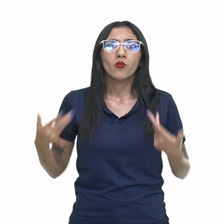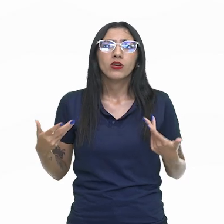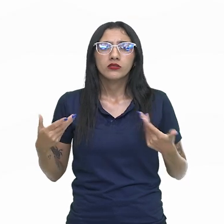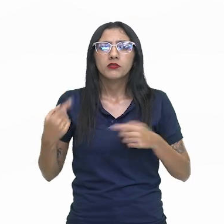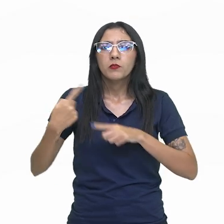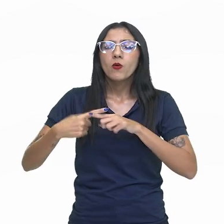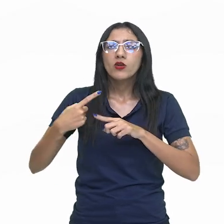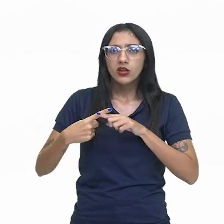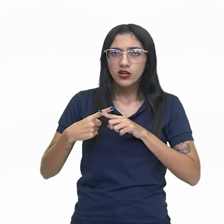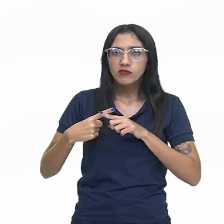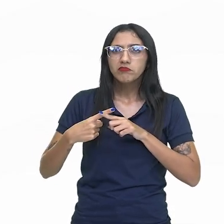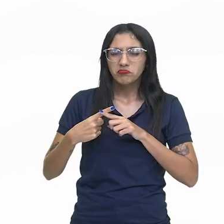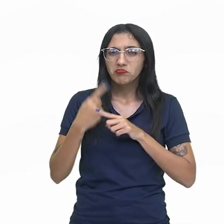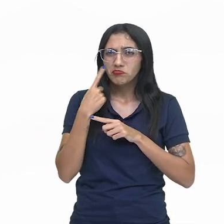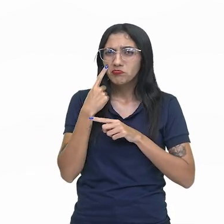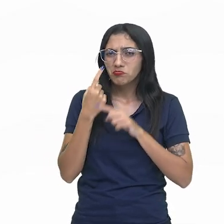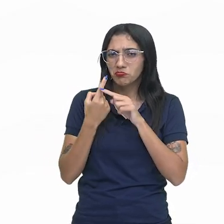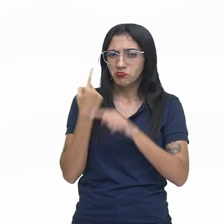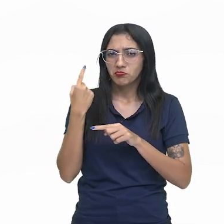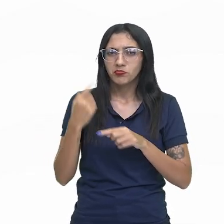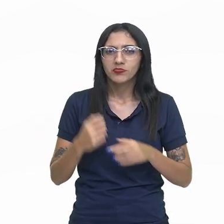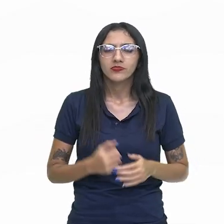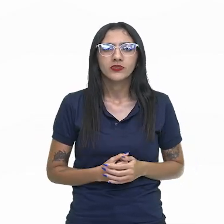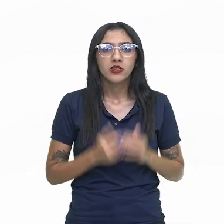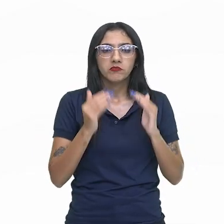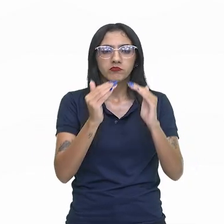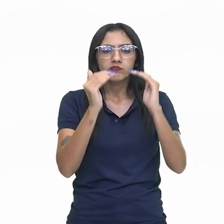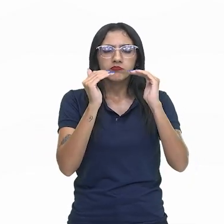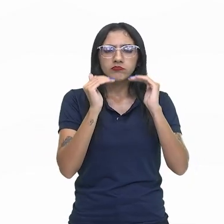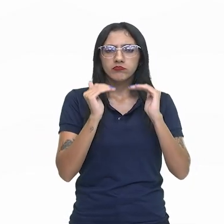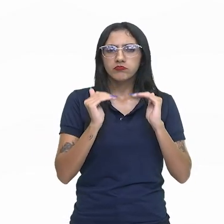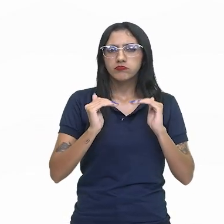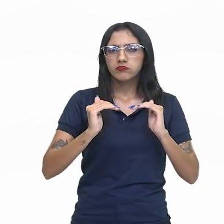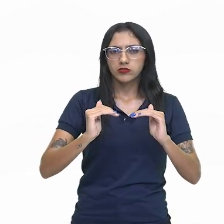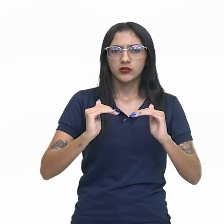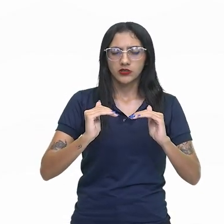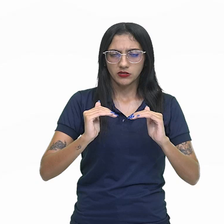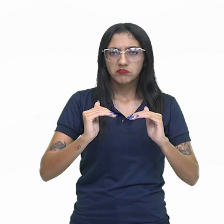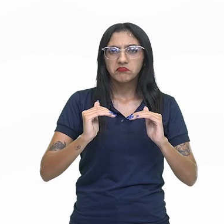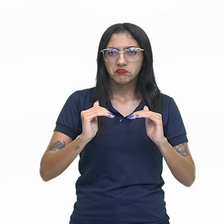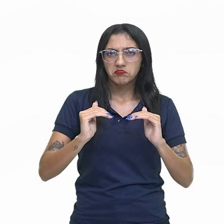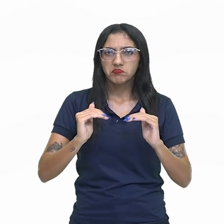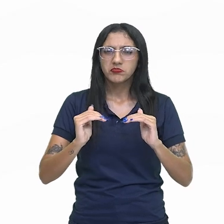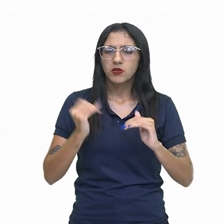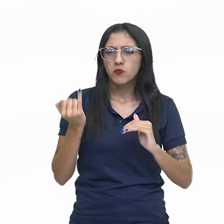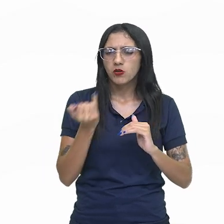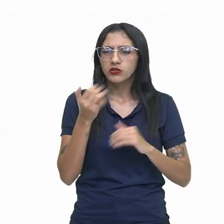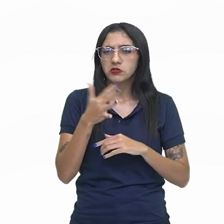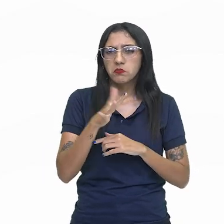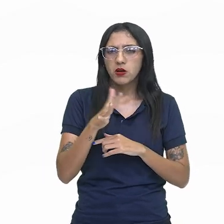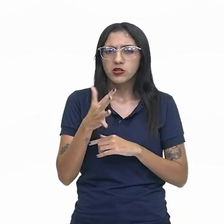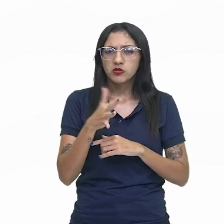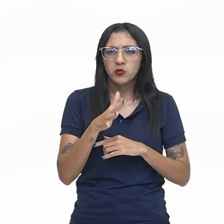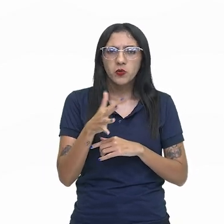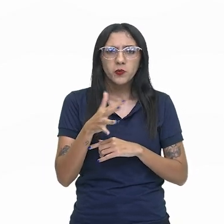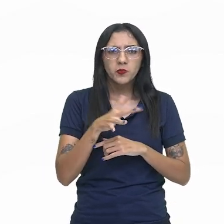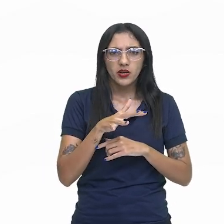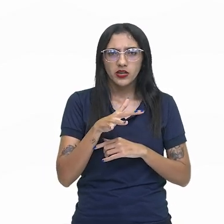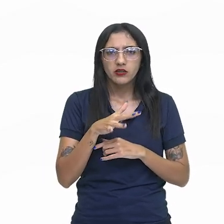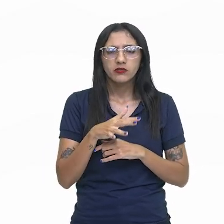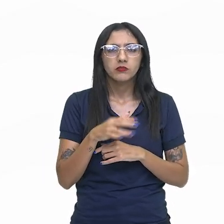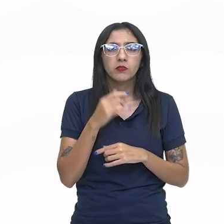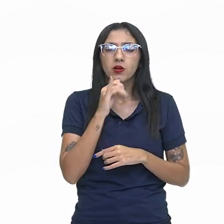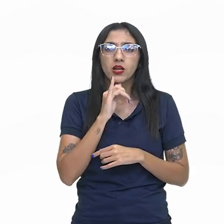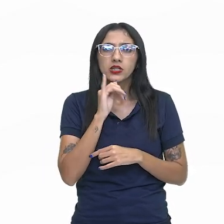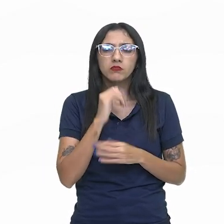vimos anteriormente. Aí vai, olha, diminuindo a importância, que é o corpo da notícia,